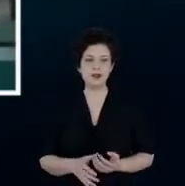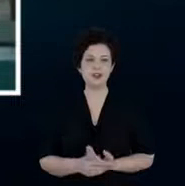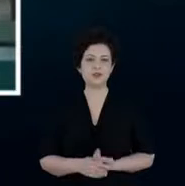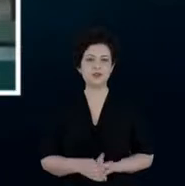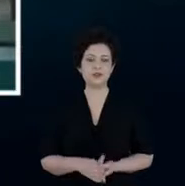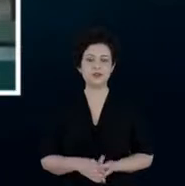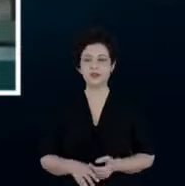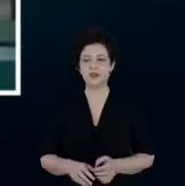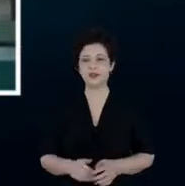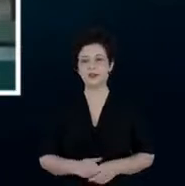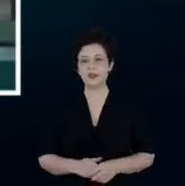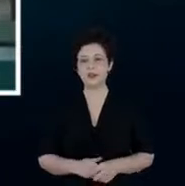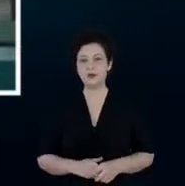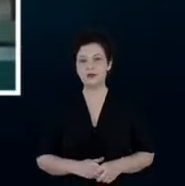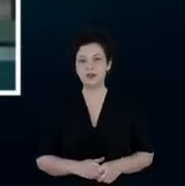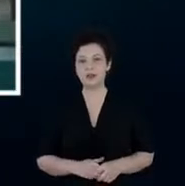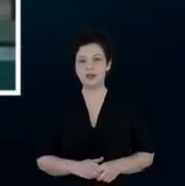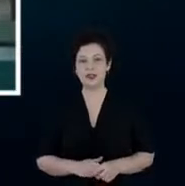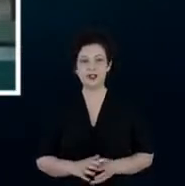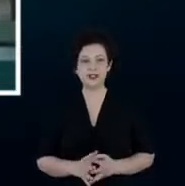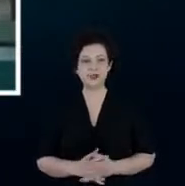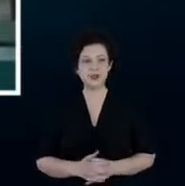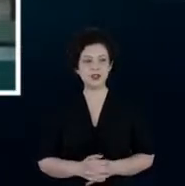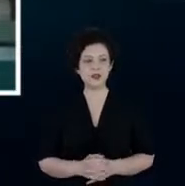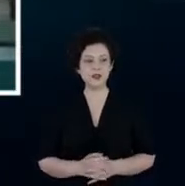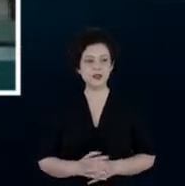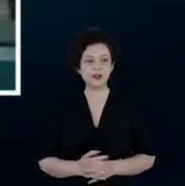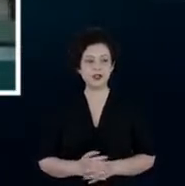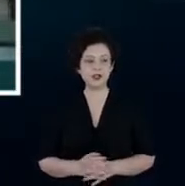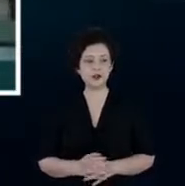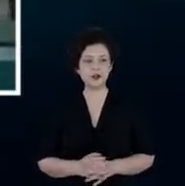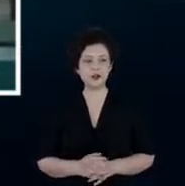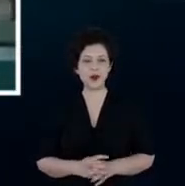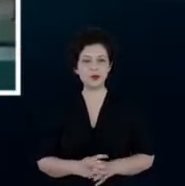estável e comprovada de regulação do sistema